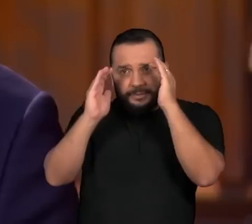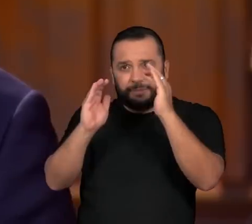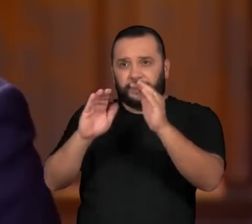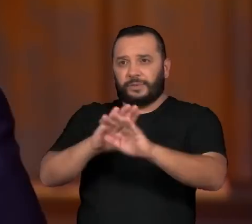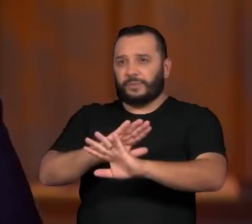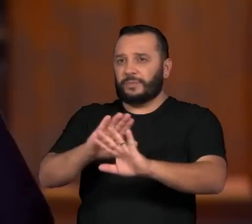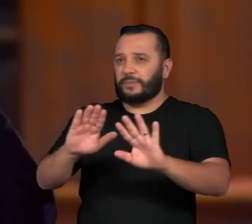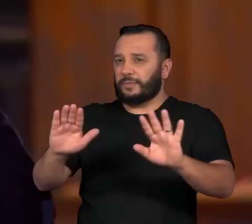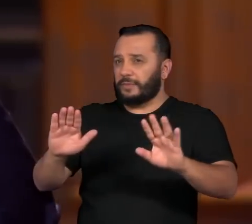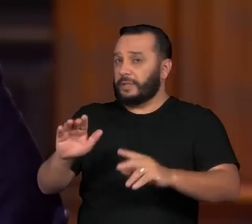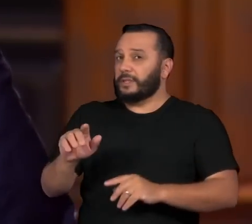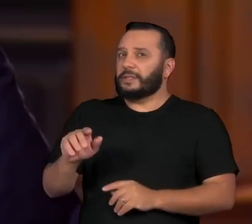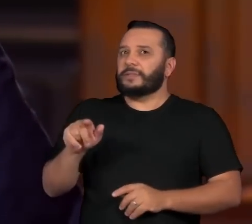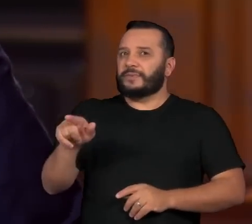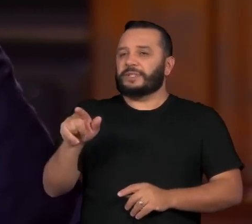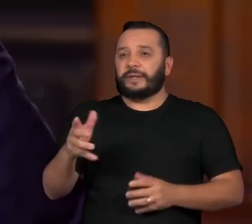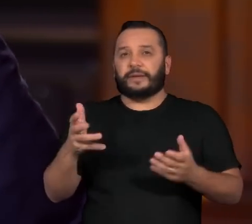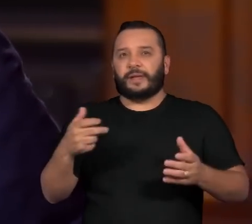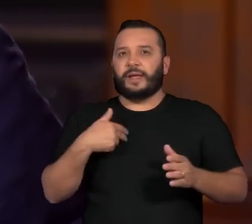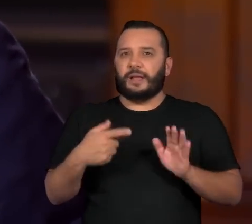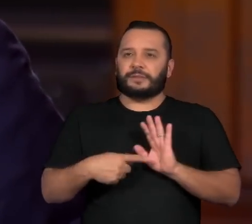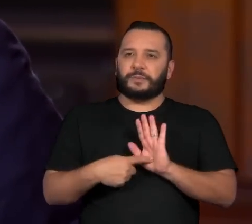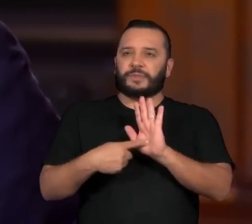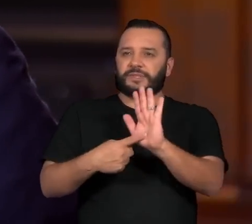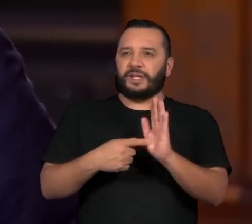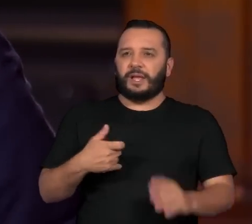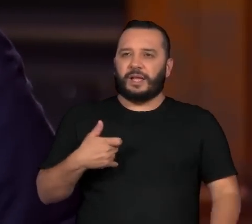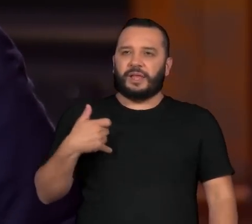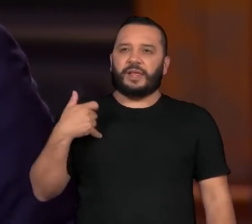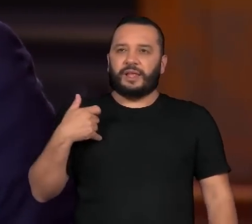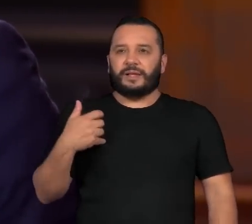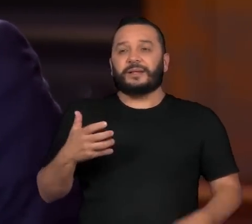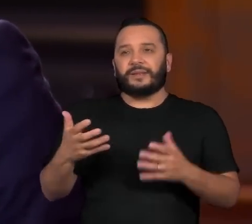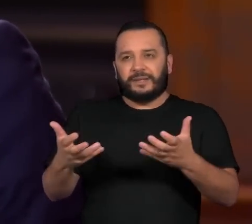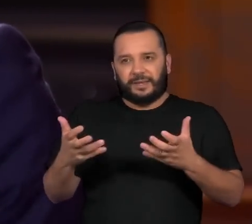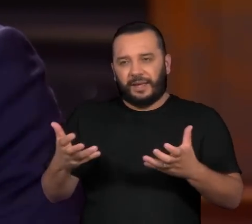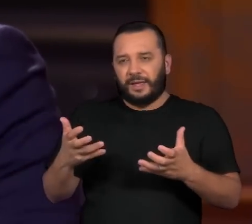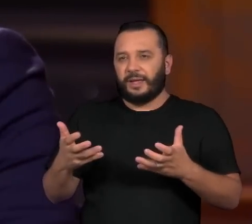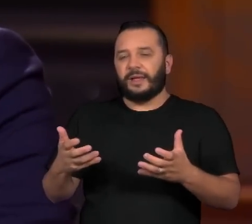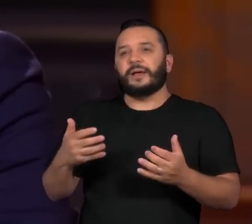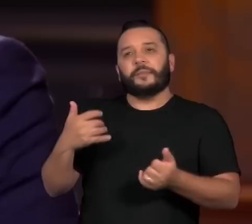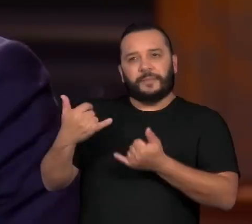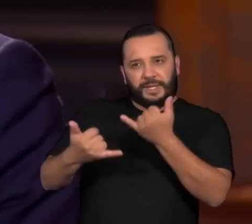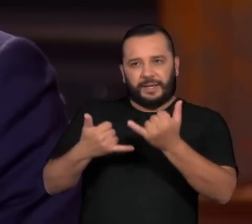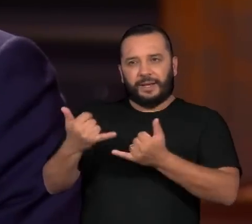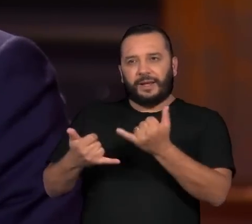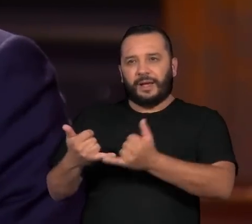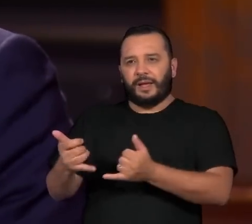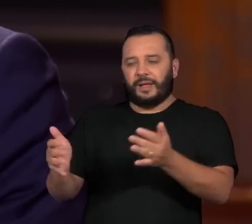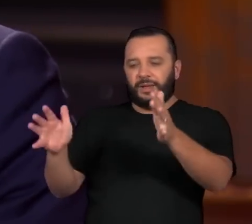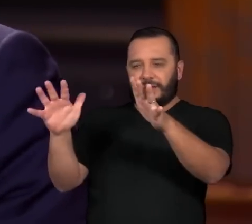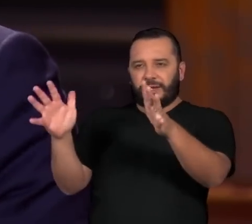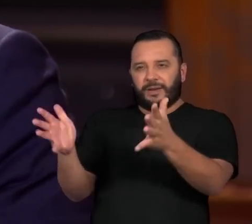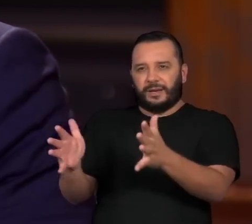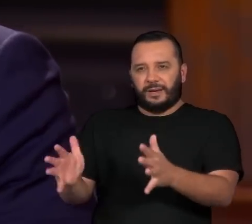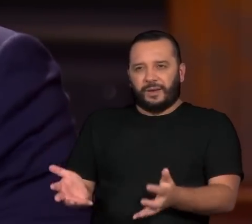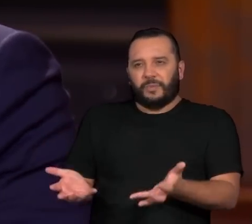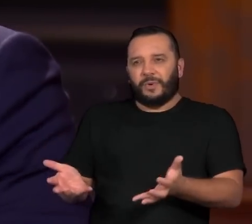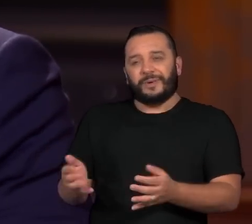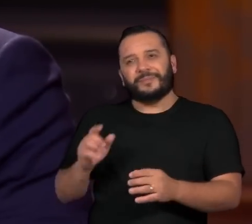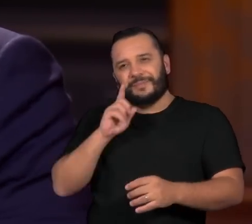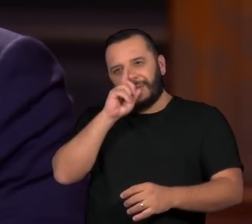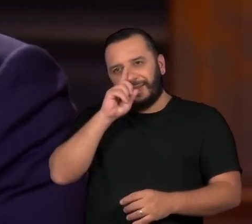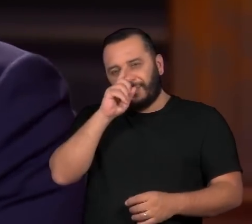partir do momento que você quer se mostrar e quer brincar com a sensualidade, eu acho muito perigoso. Porque o diabo